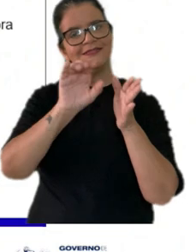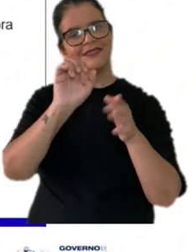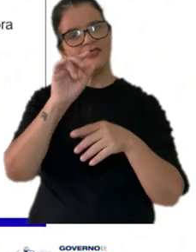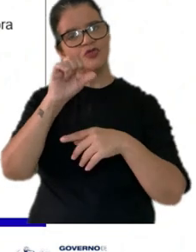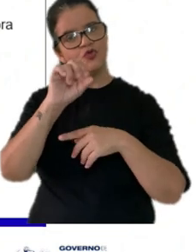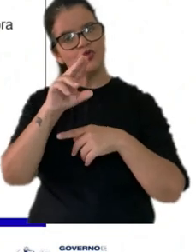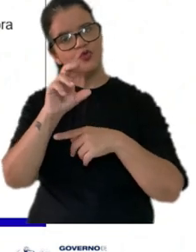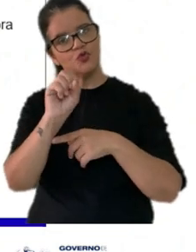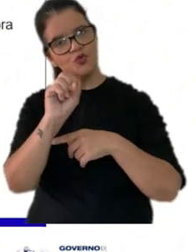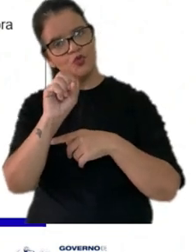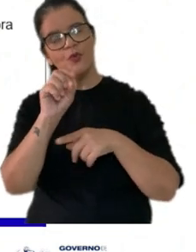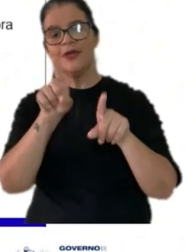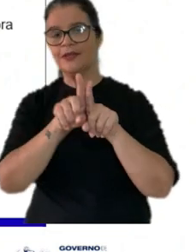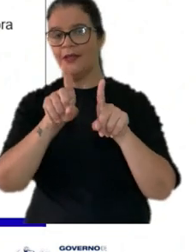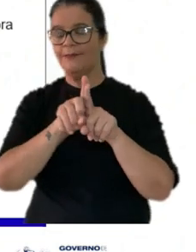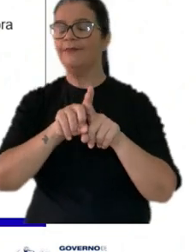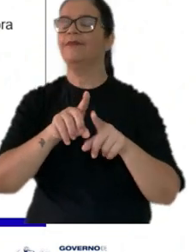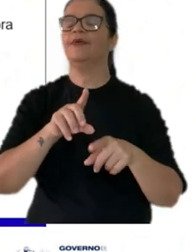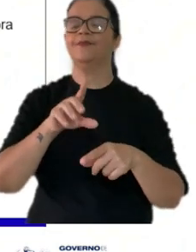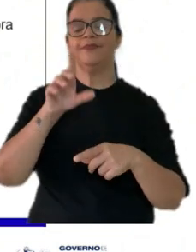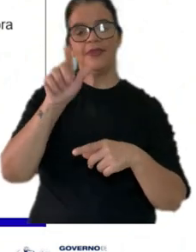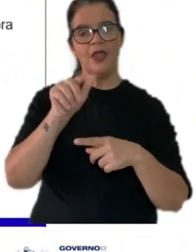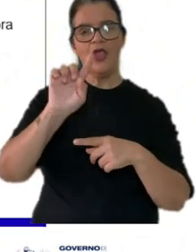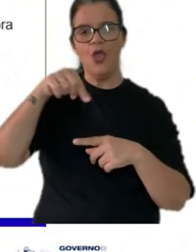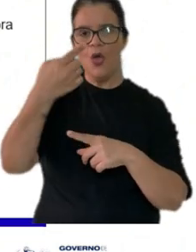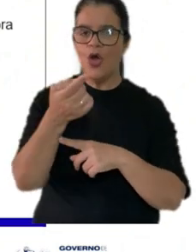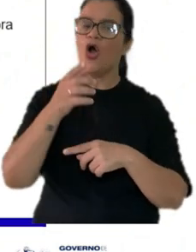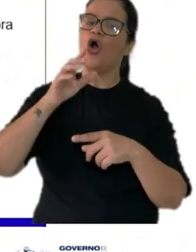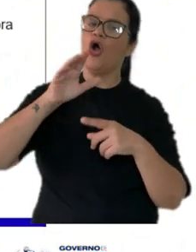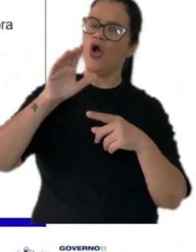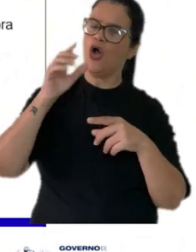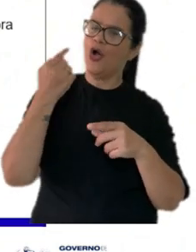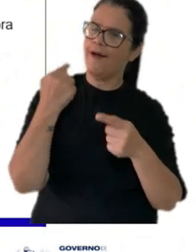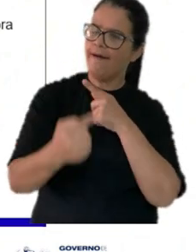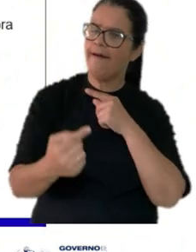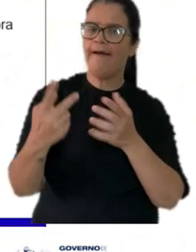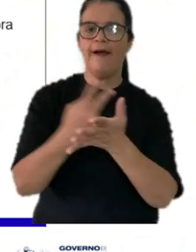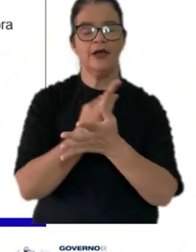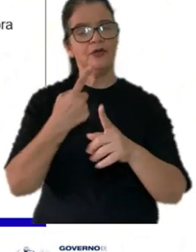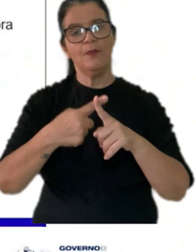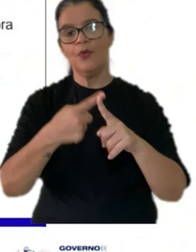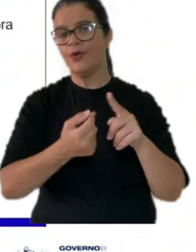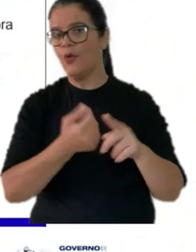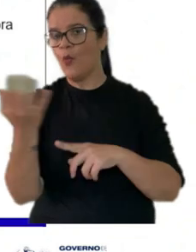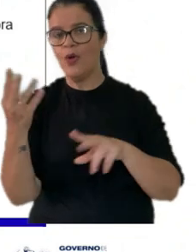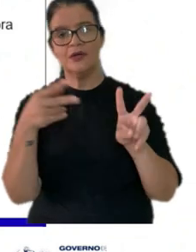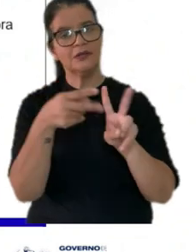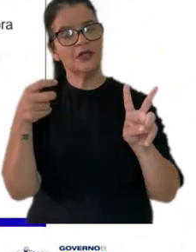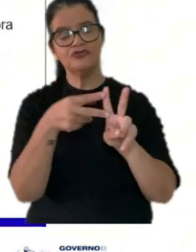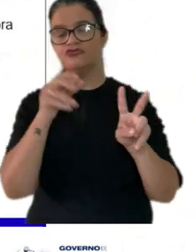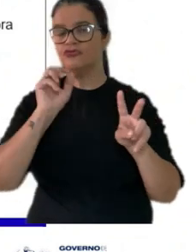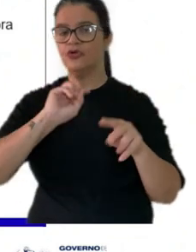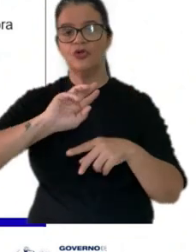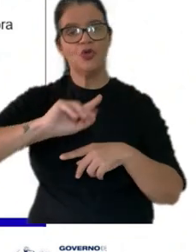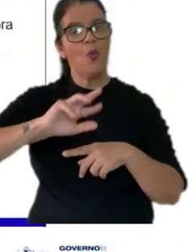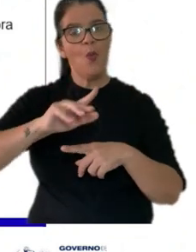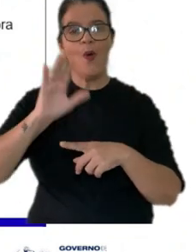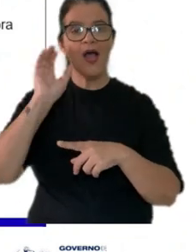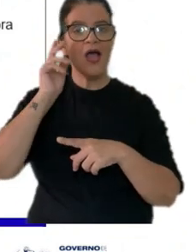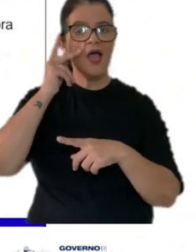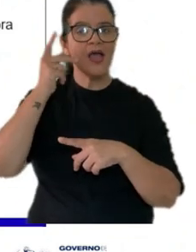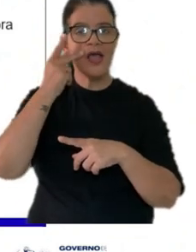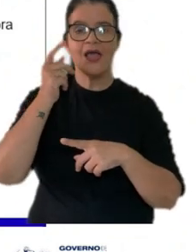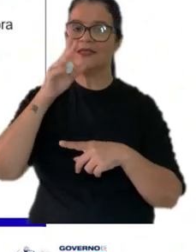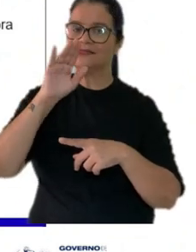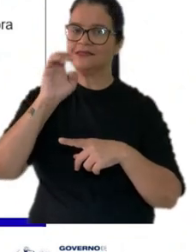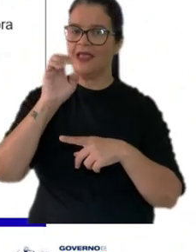letra ela é incorreta porque o segundo estado nordestino com maior quantidade de indígenas não é o Ceará e sim Pernambuco né Ceará ela